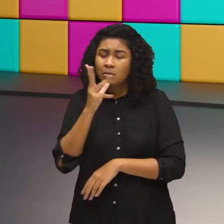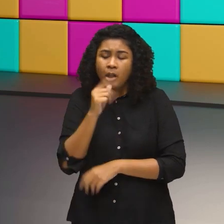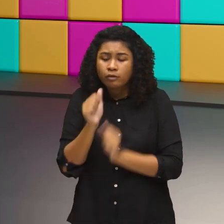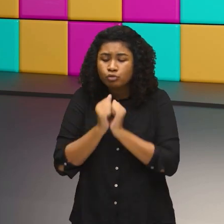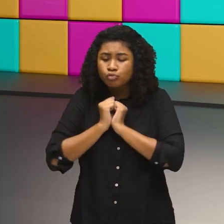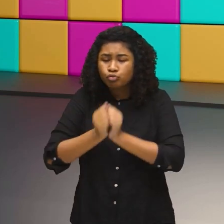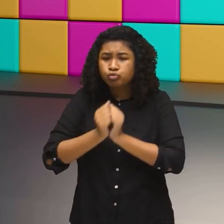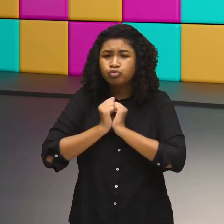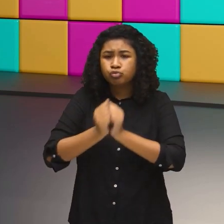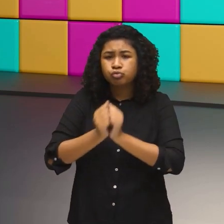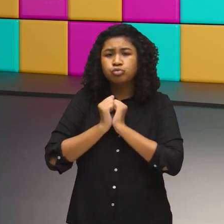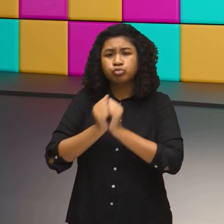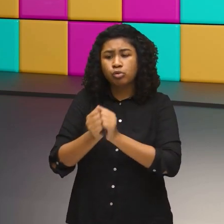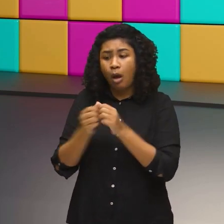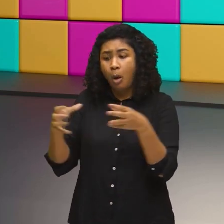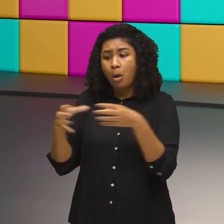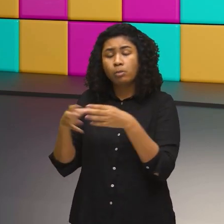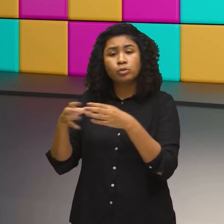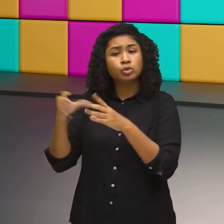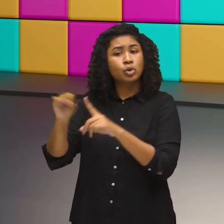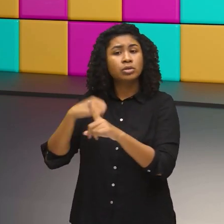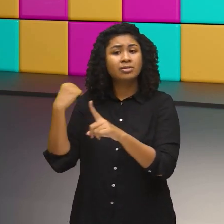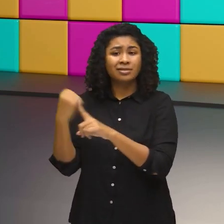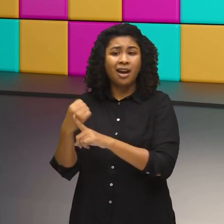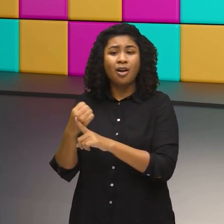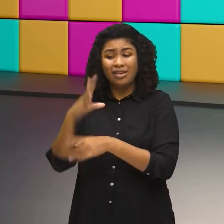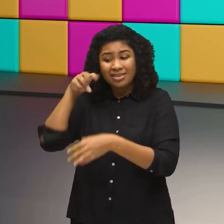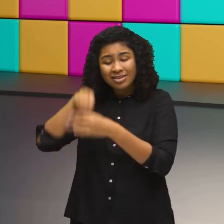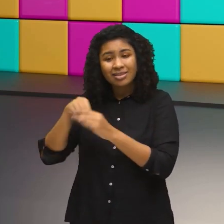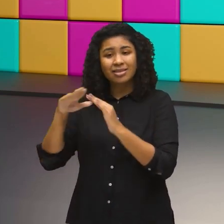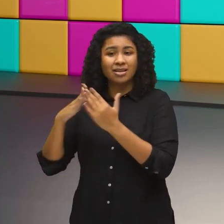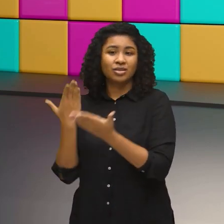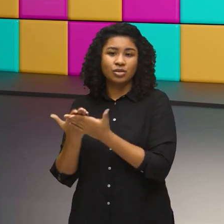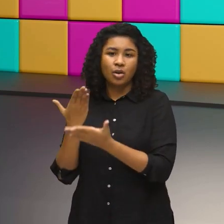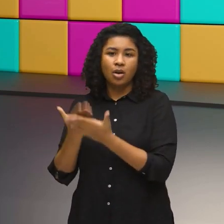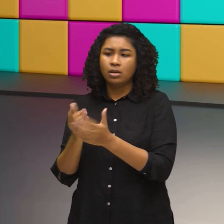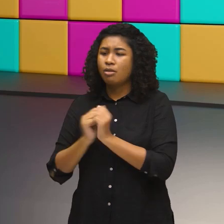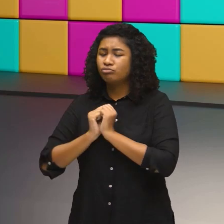um ciclo social. Então, esse ciclo, né,